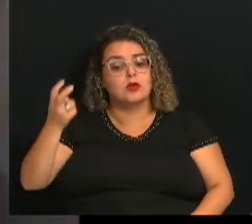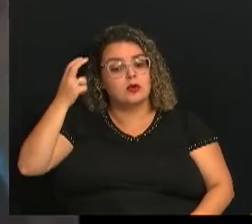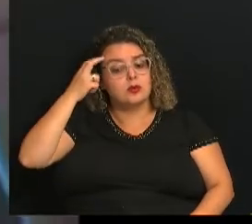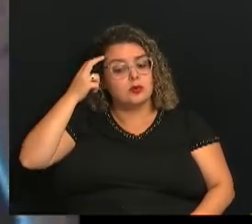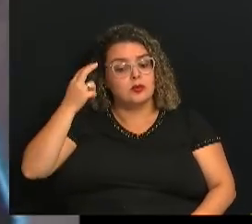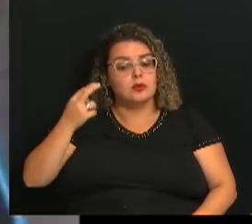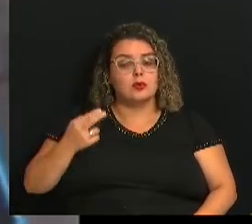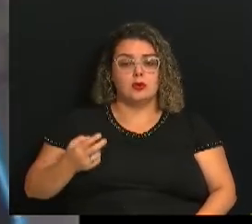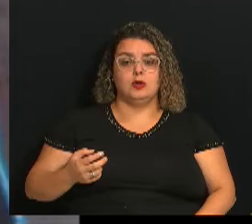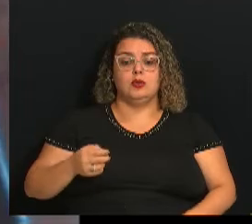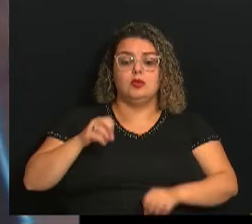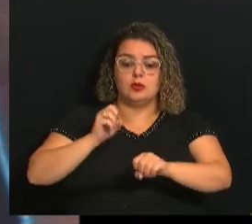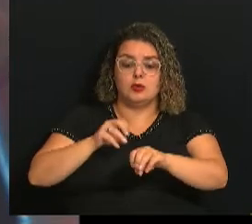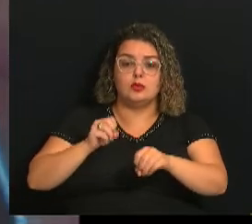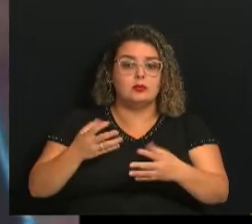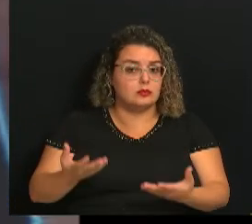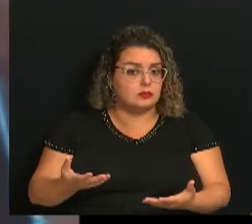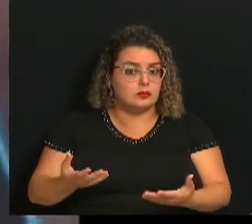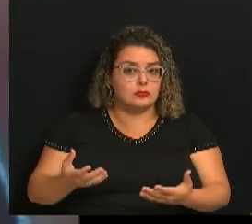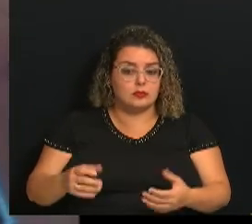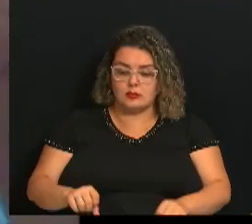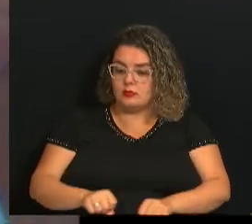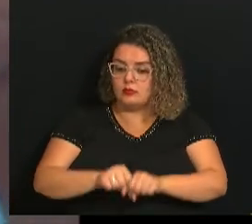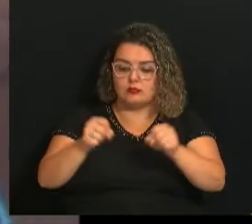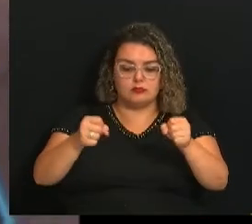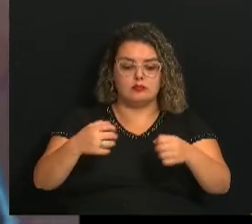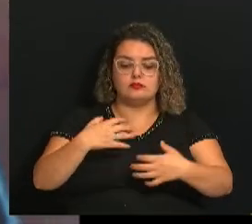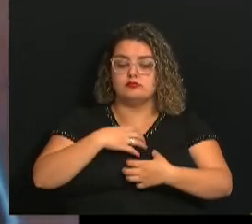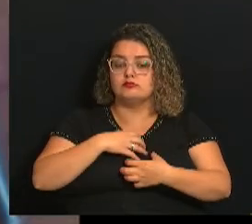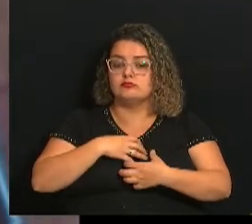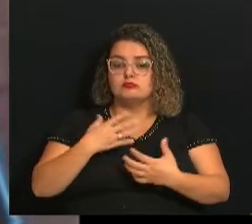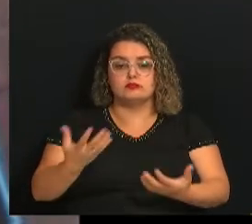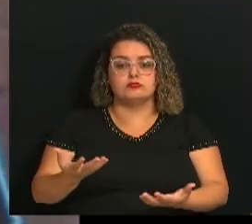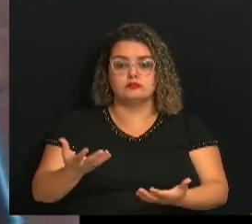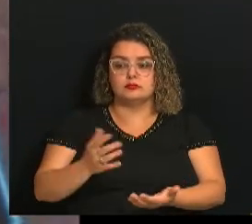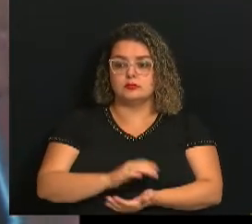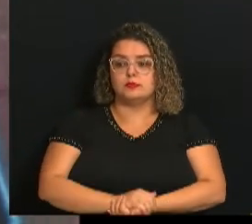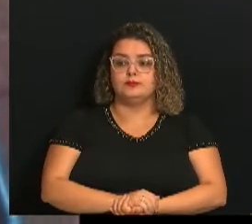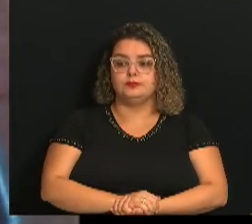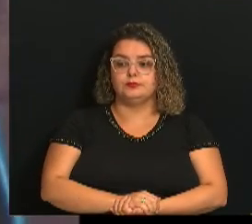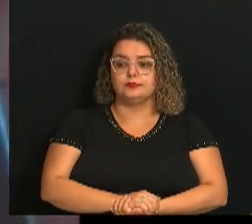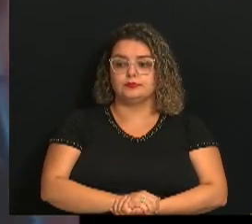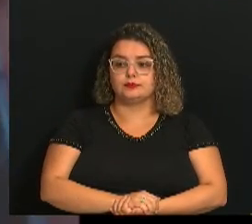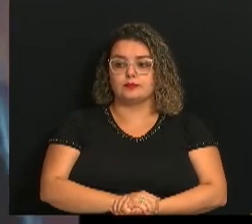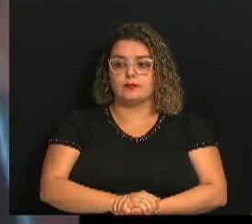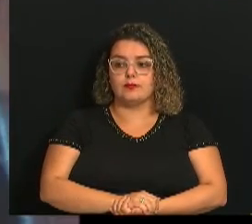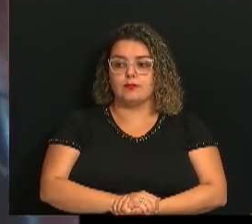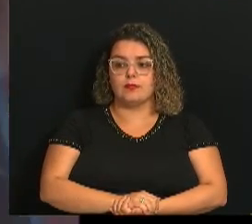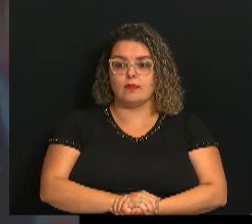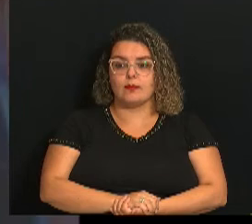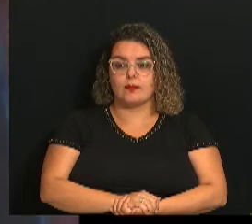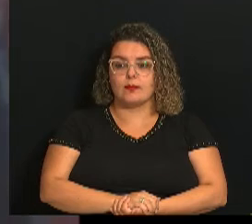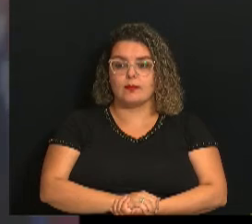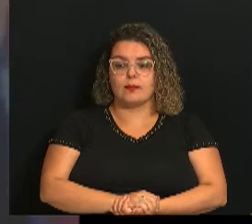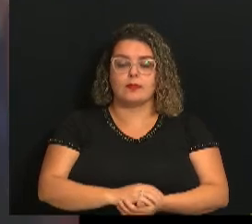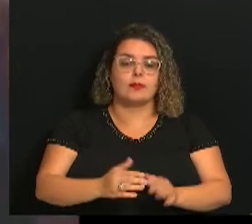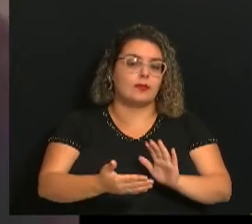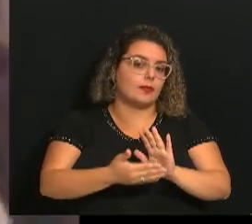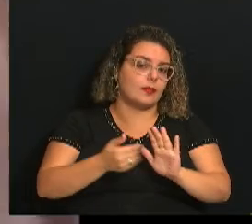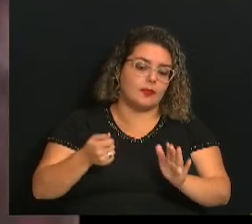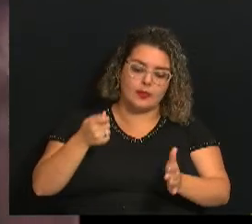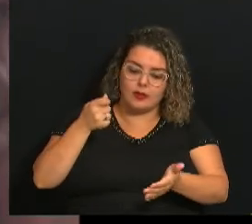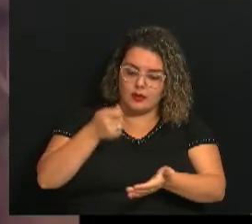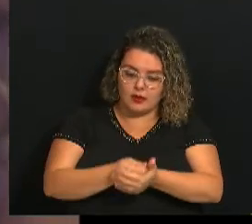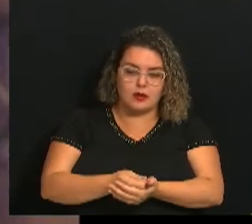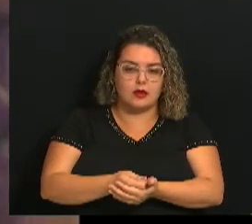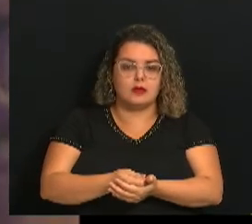foram sendo desmontados por essas formas de retirar efetivamente